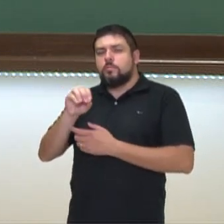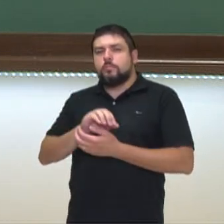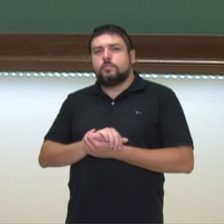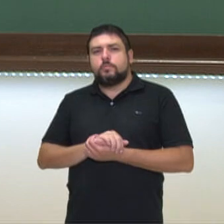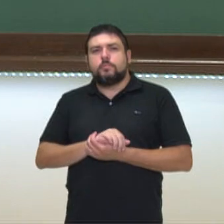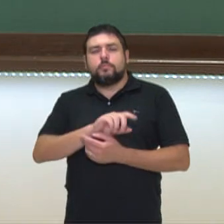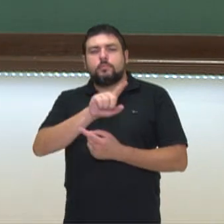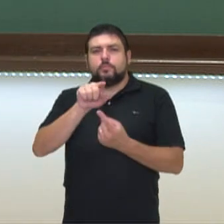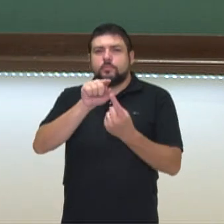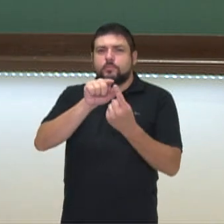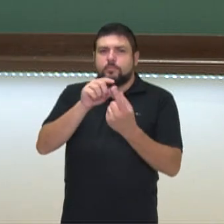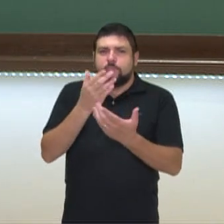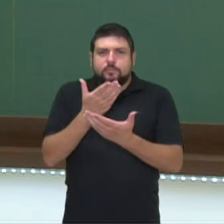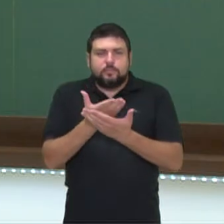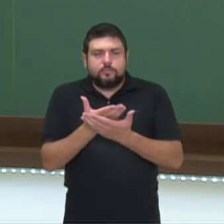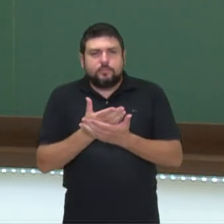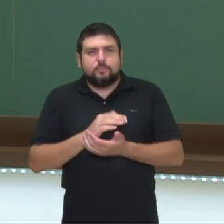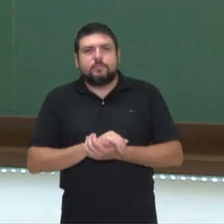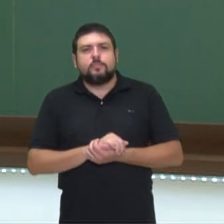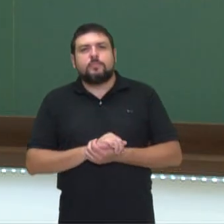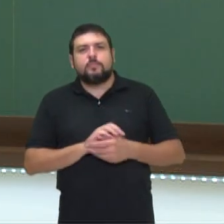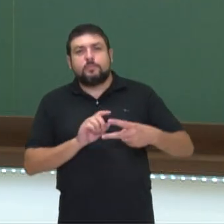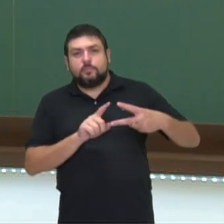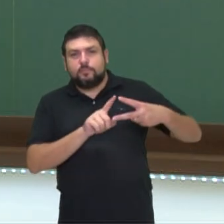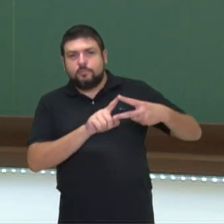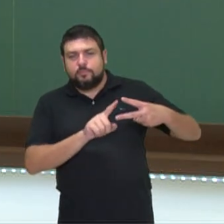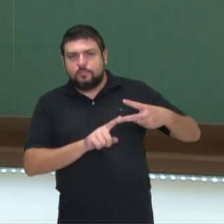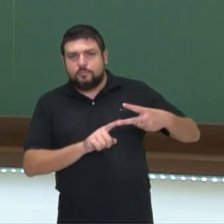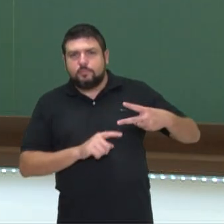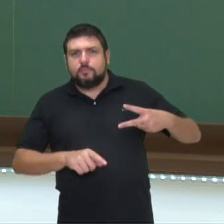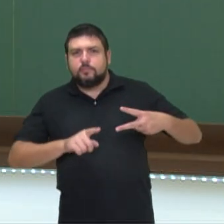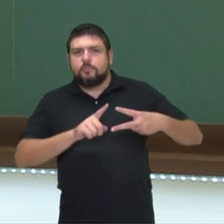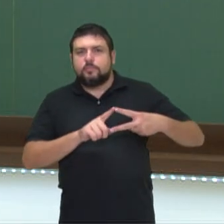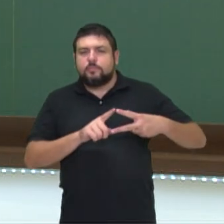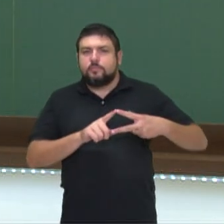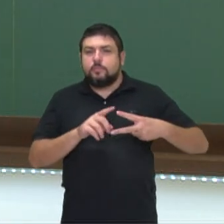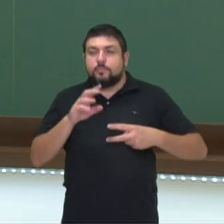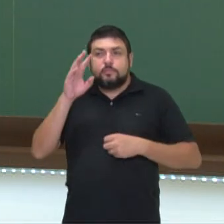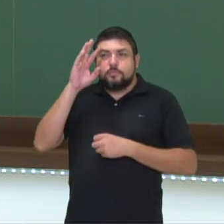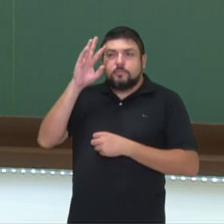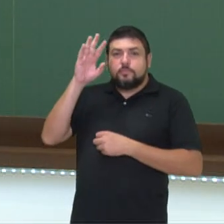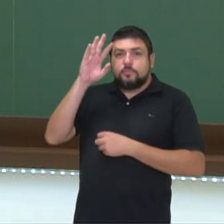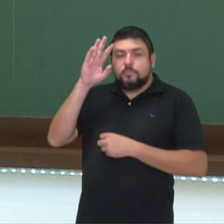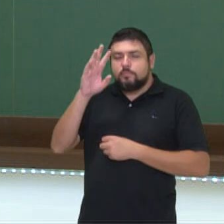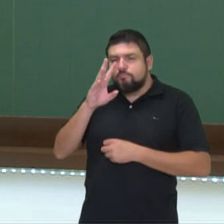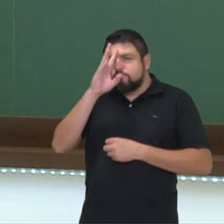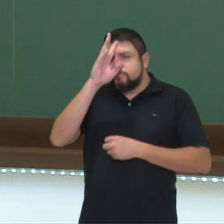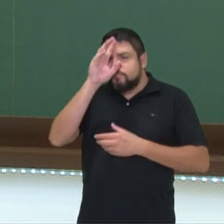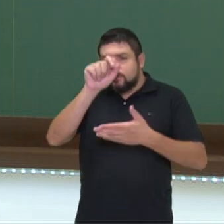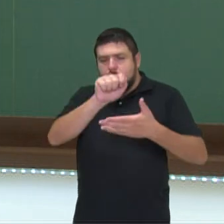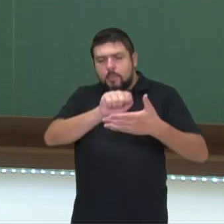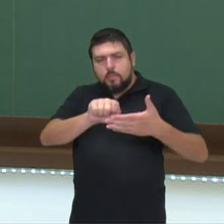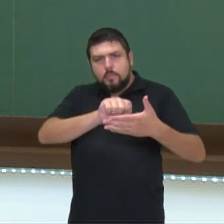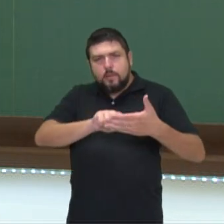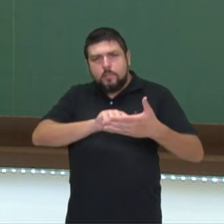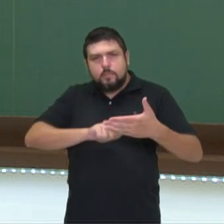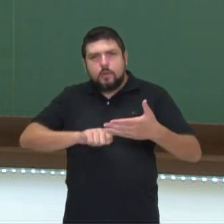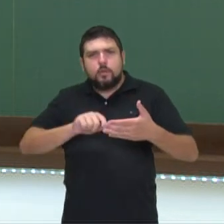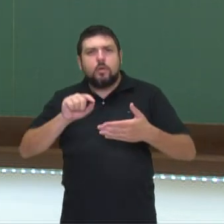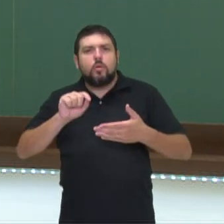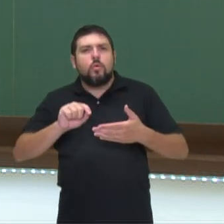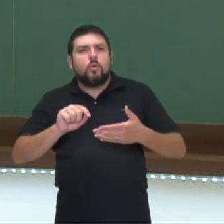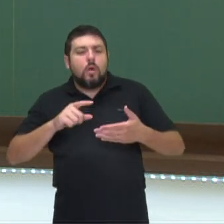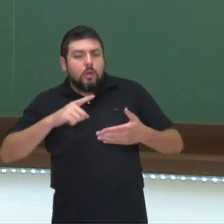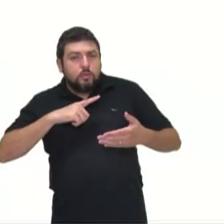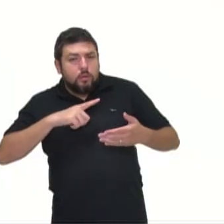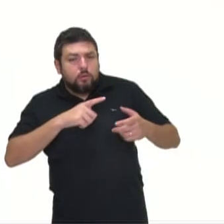aula. São dois: criar narrativa ficcional que utilize cenários e personagens realistas ou